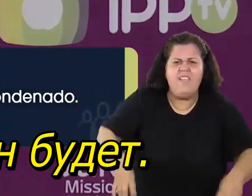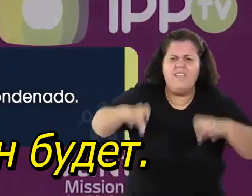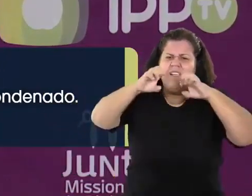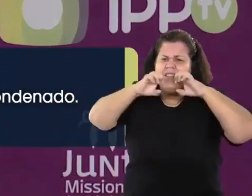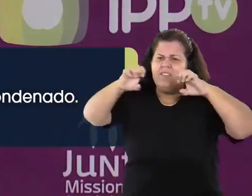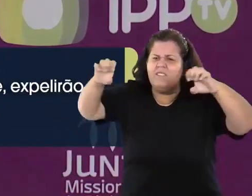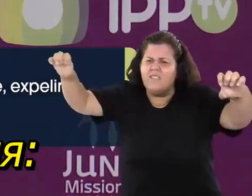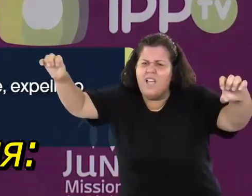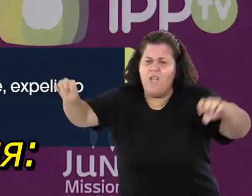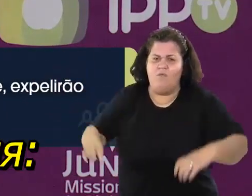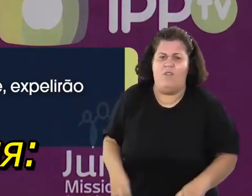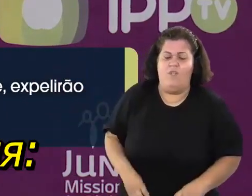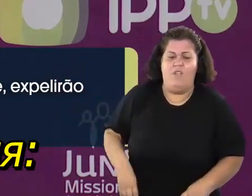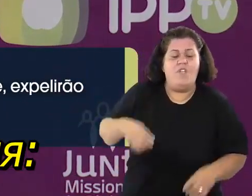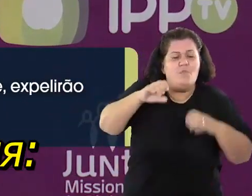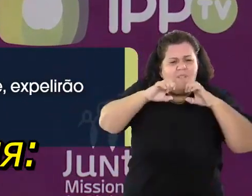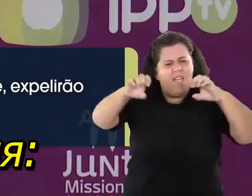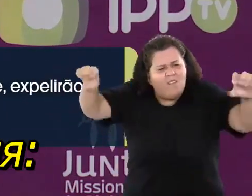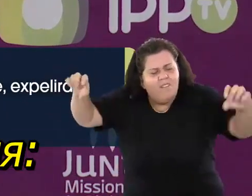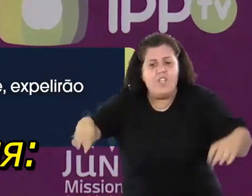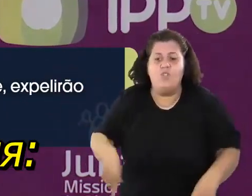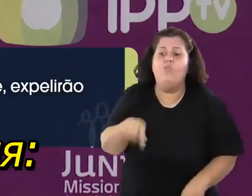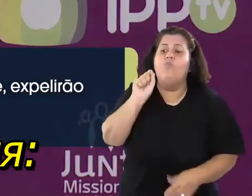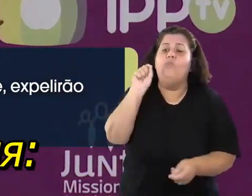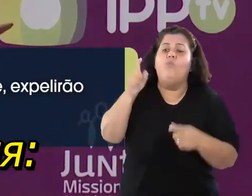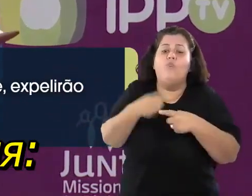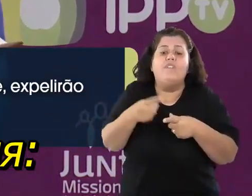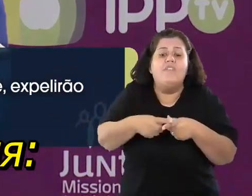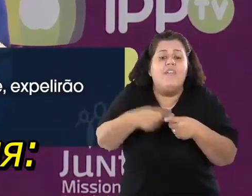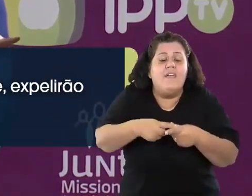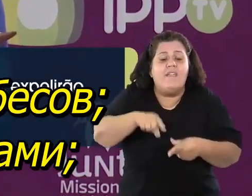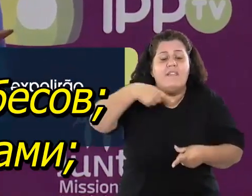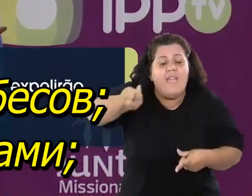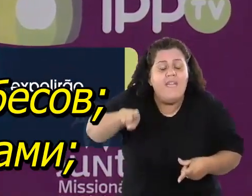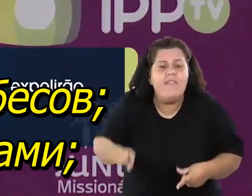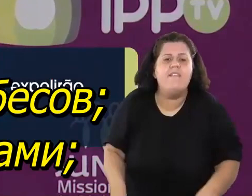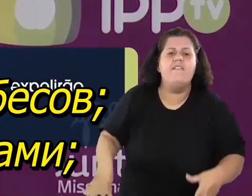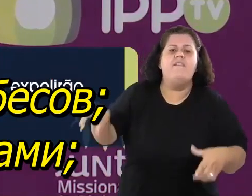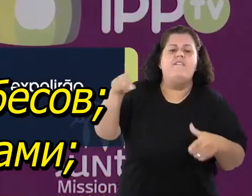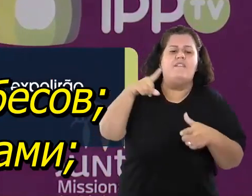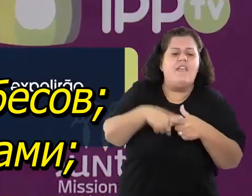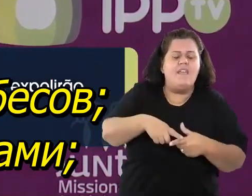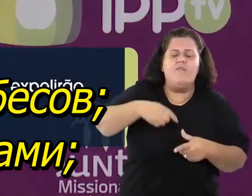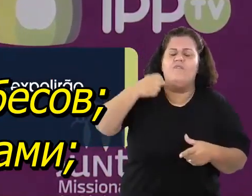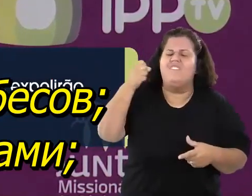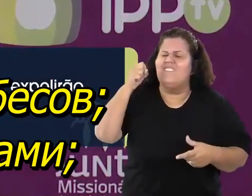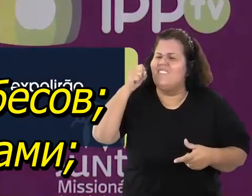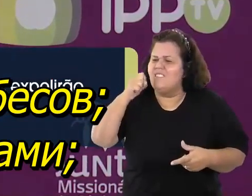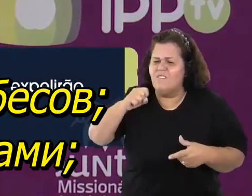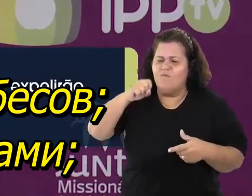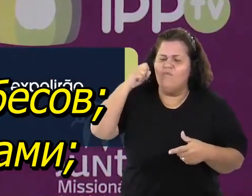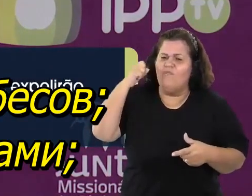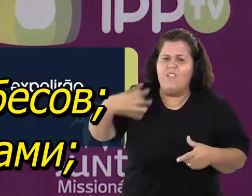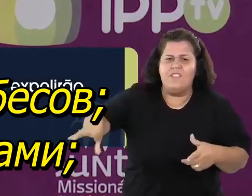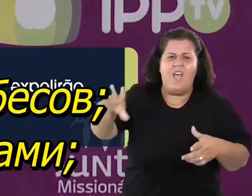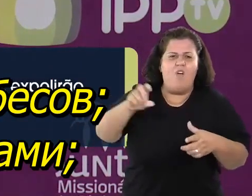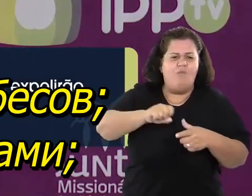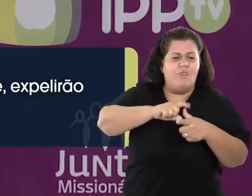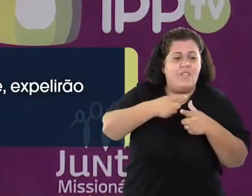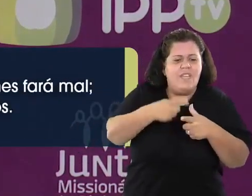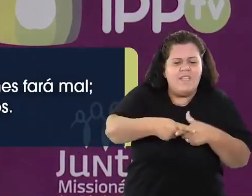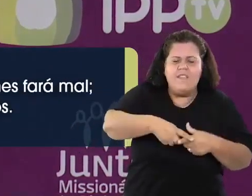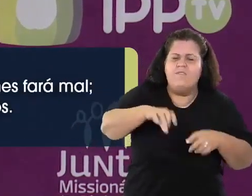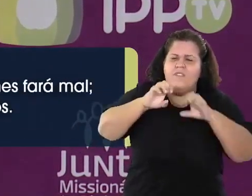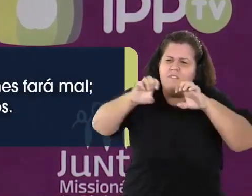condenado. Esses sinais hão de acompanhar aqueles que creem. Em meu nome expelirão demônios, falarão novas